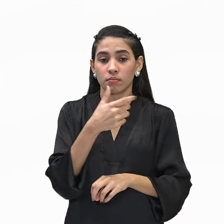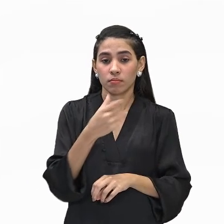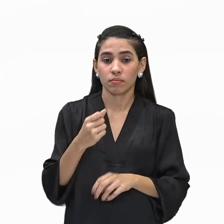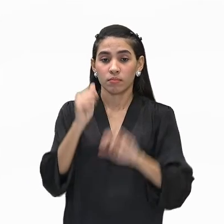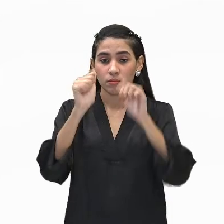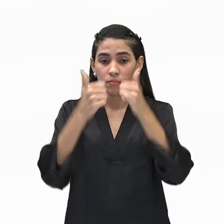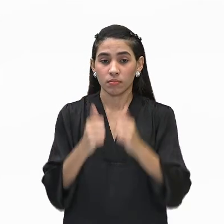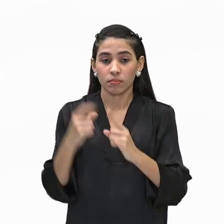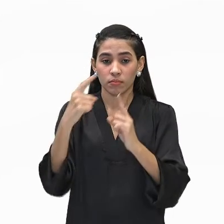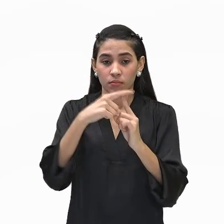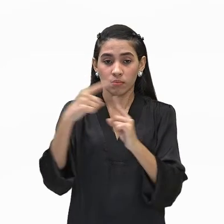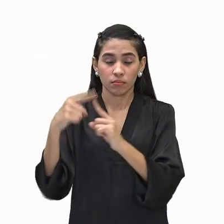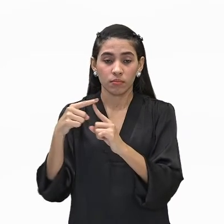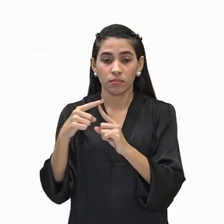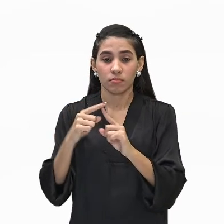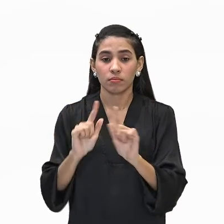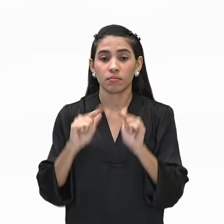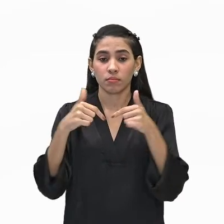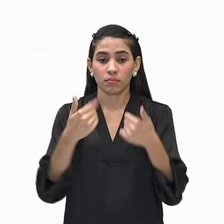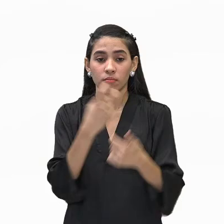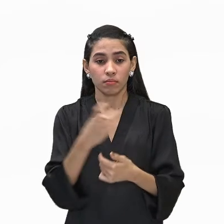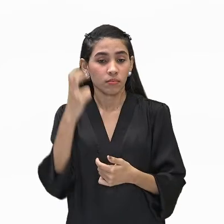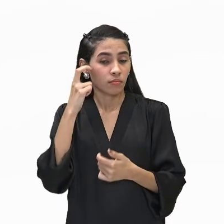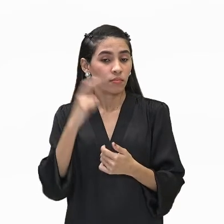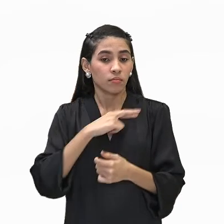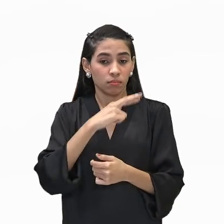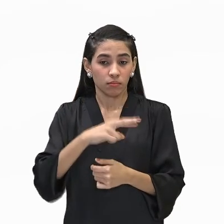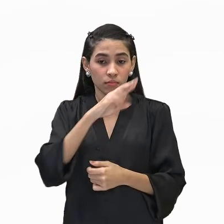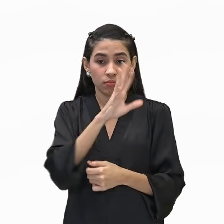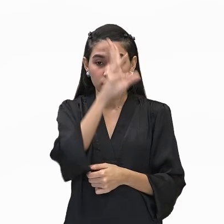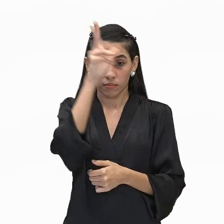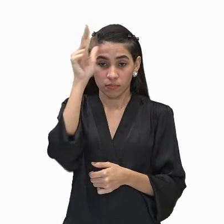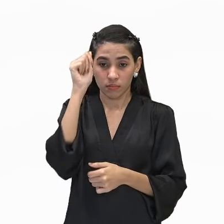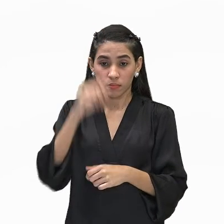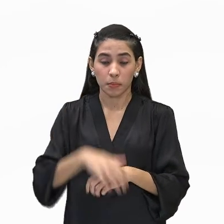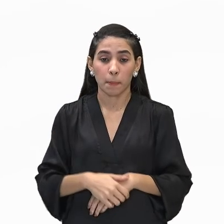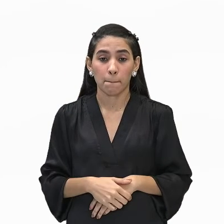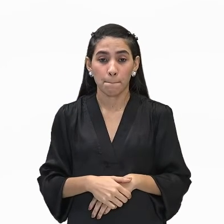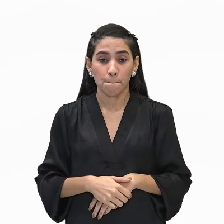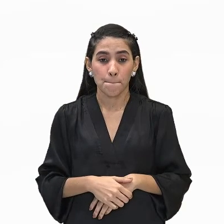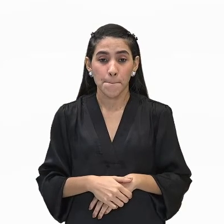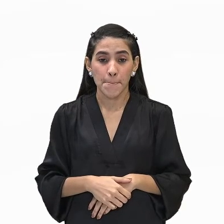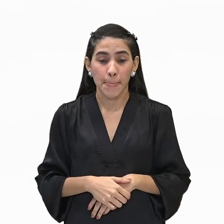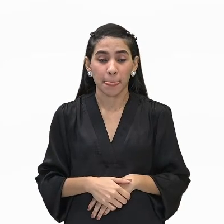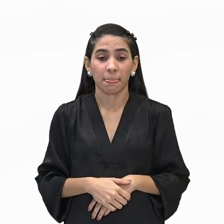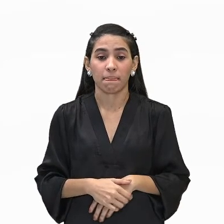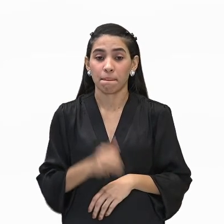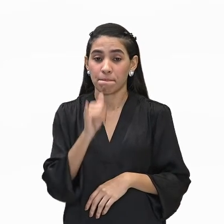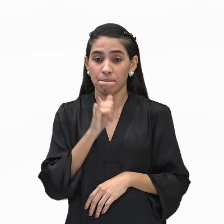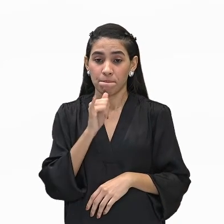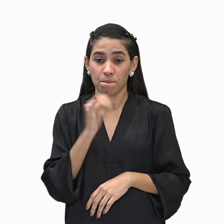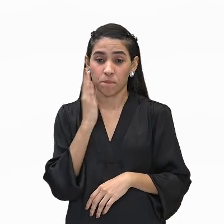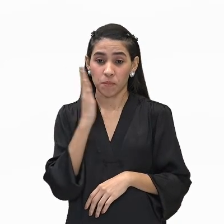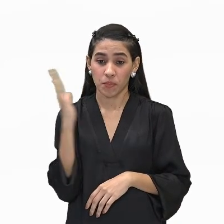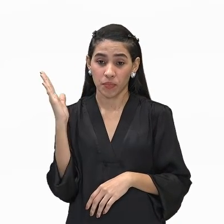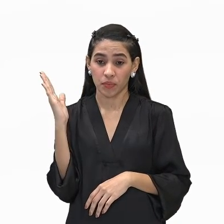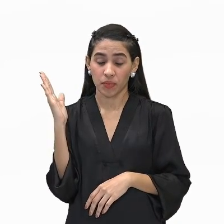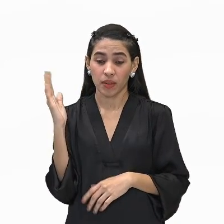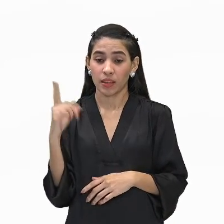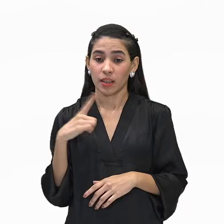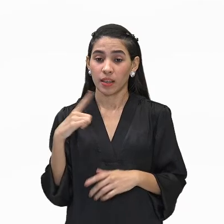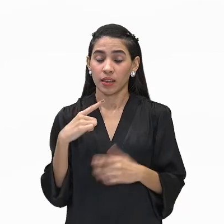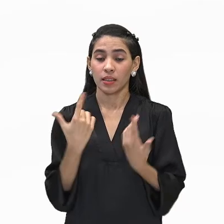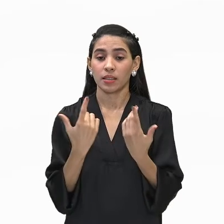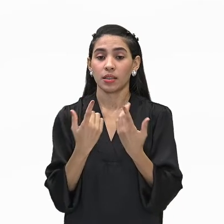Análise dos tipos de manifestações culturais e religiosas da Amazônia. Como, por exemplo, aqui nós temos o Festival